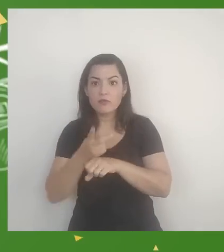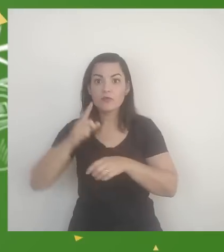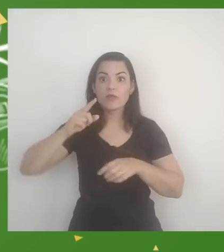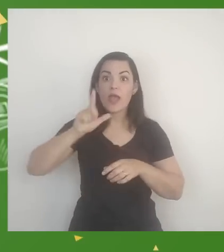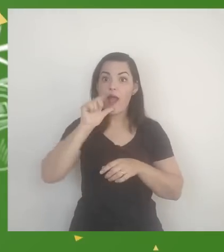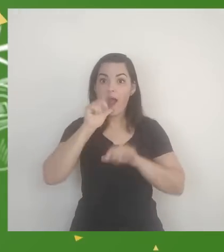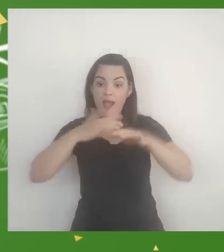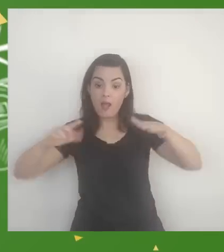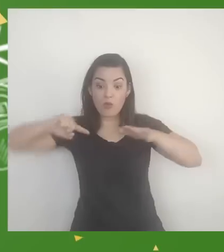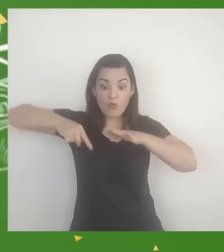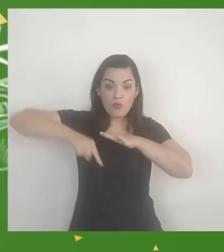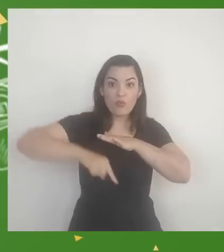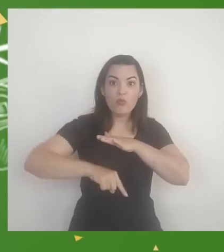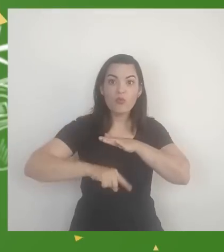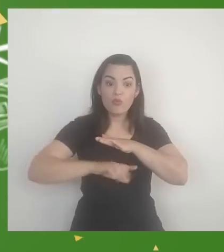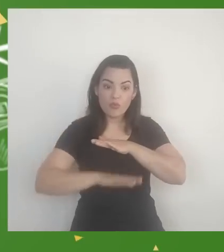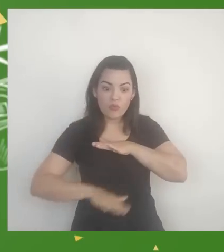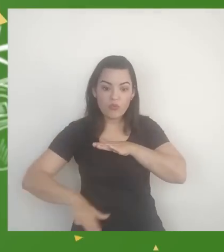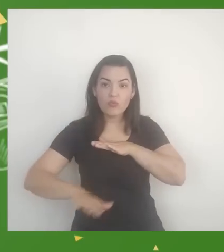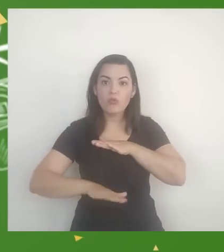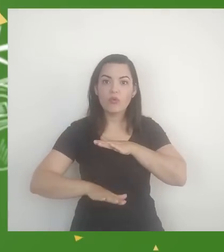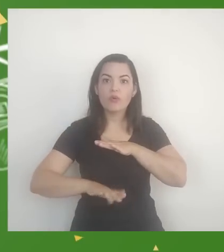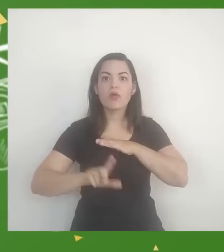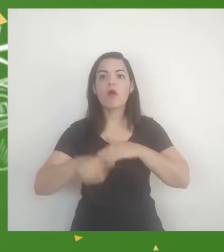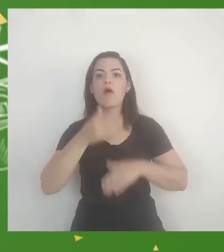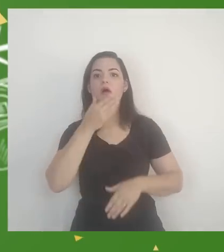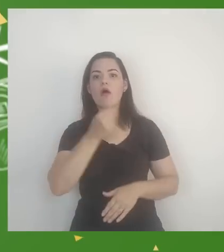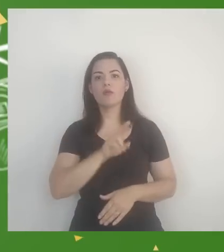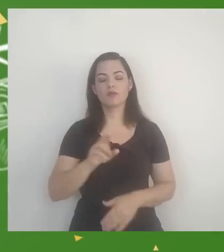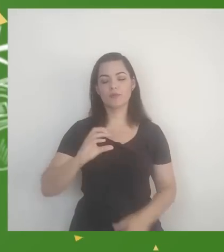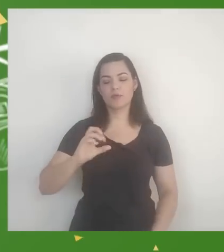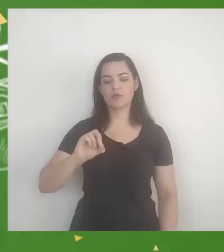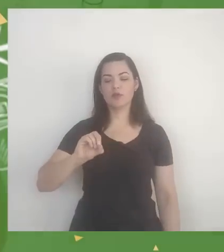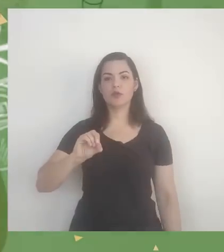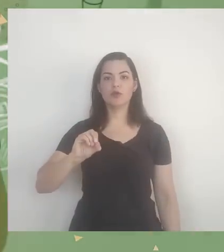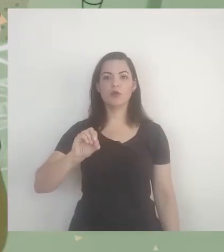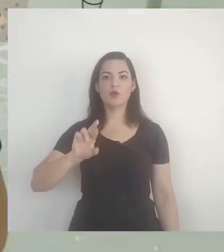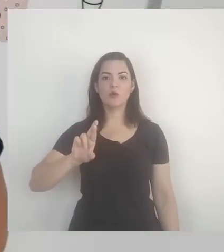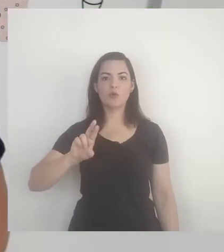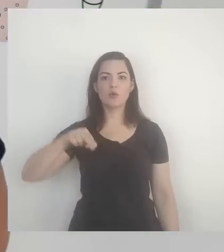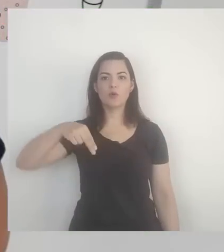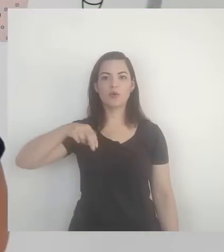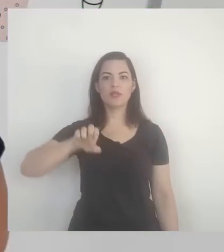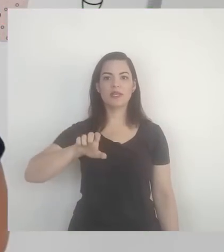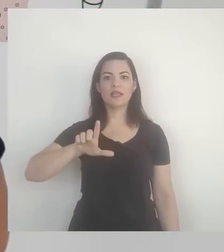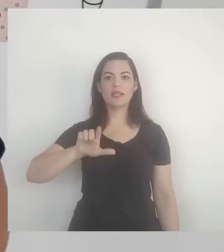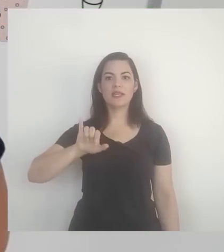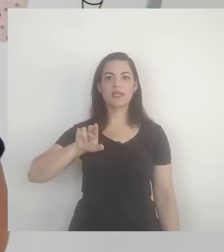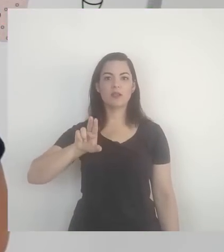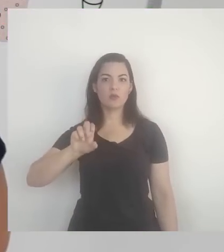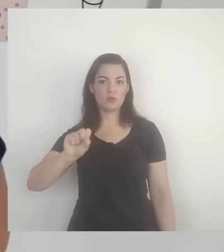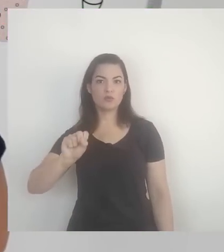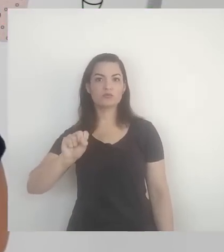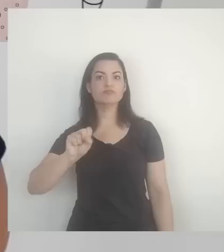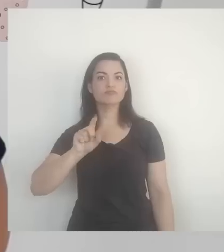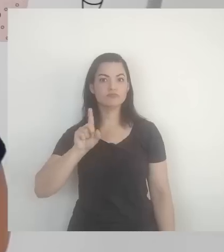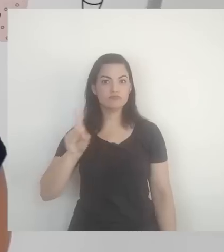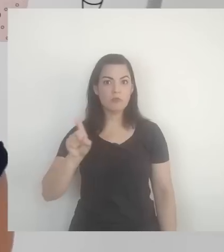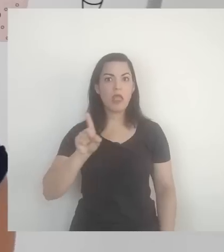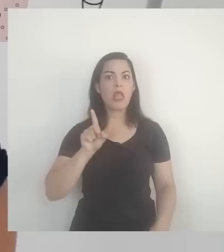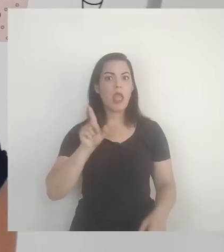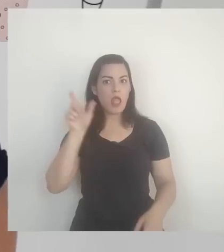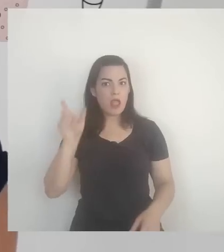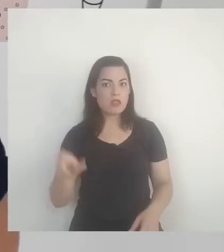do mar, é atribuída a Cornelius Drebbel. Então, ele precisou fazer